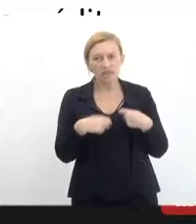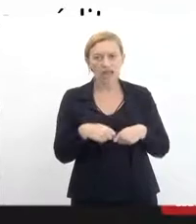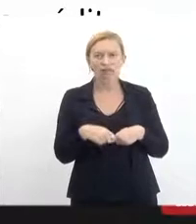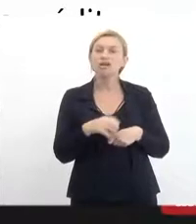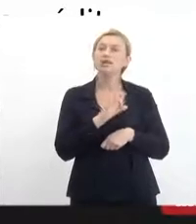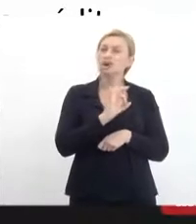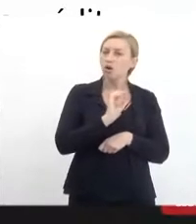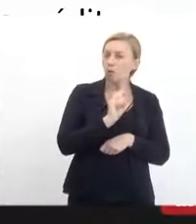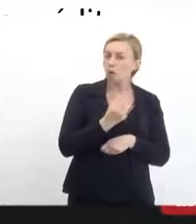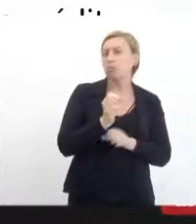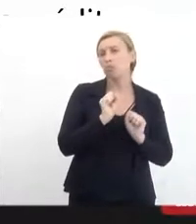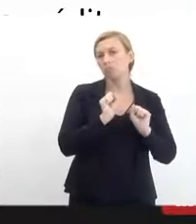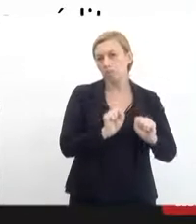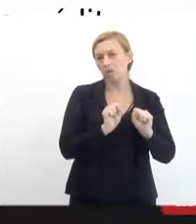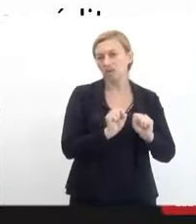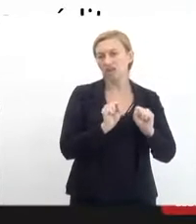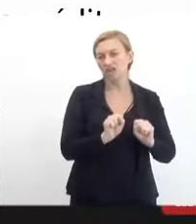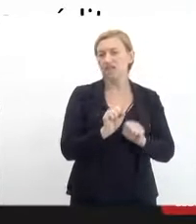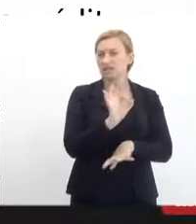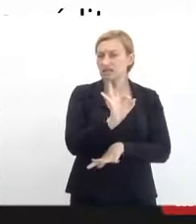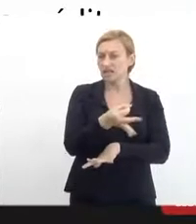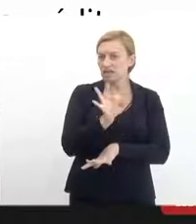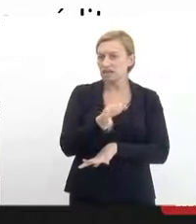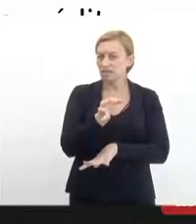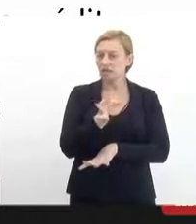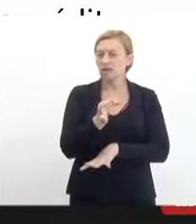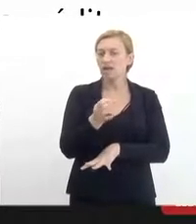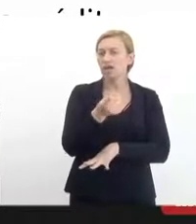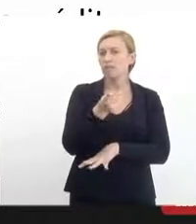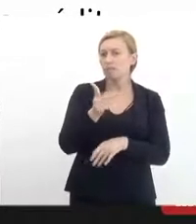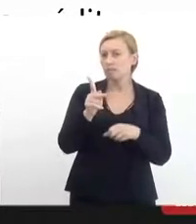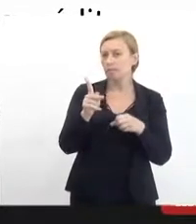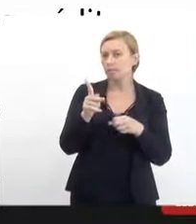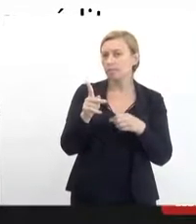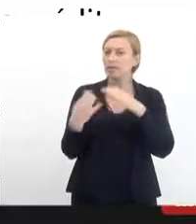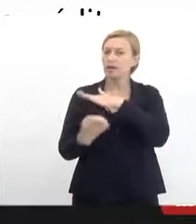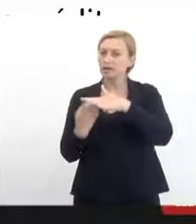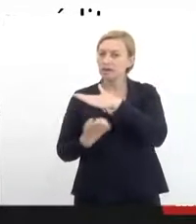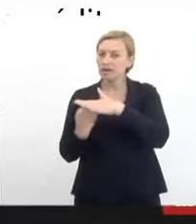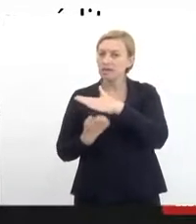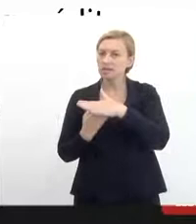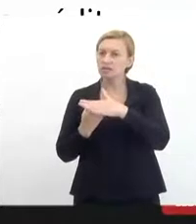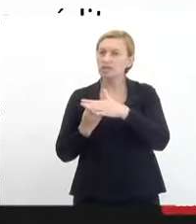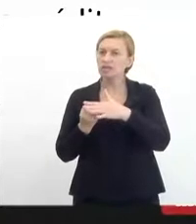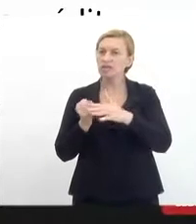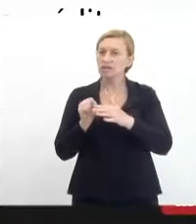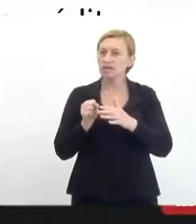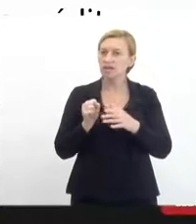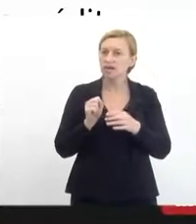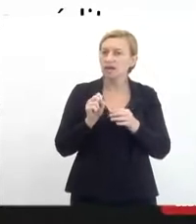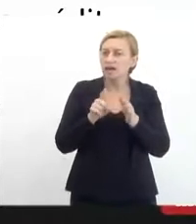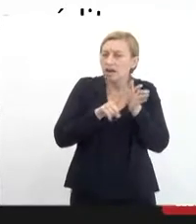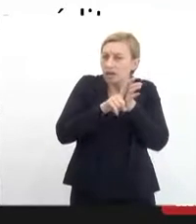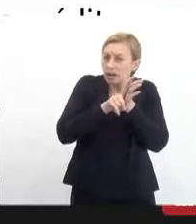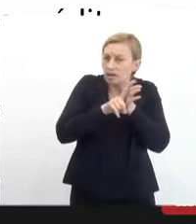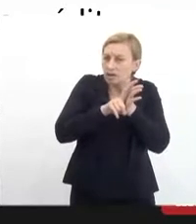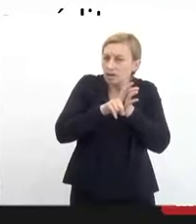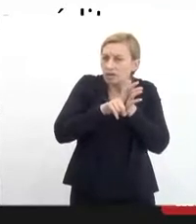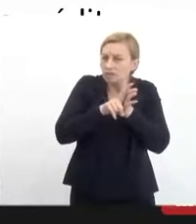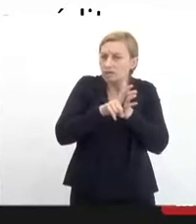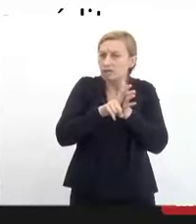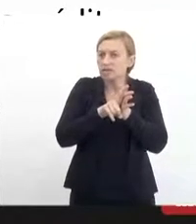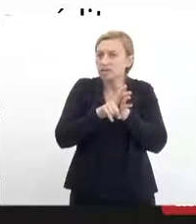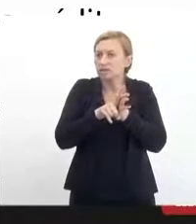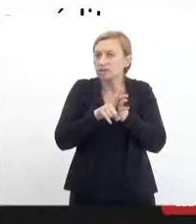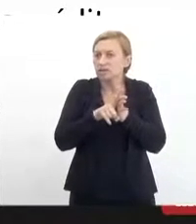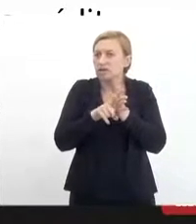poderiam ser, melhor dizendo, pela empresa, elas poderiam ser rateados né, pela produção ou aqui pela depreciação